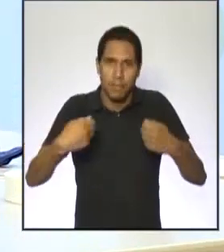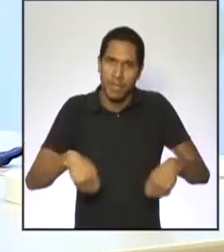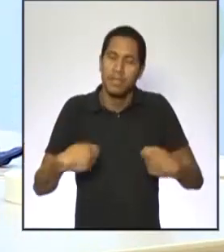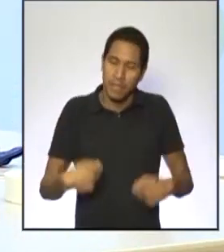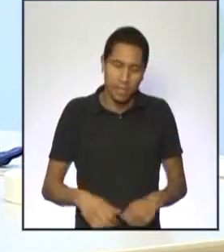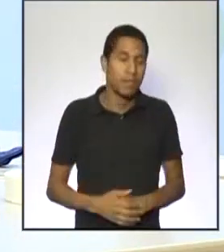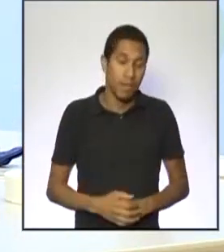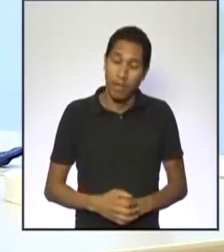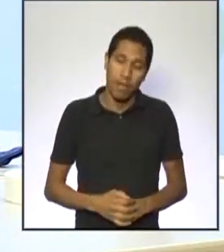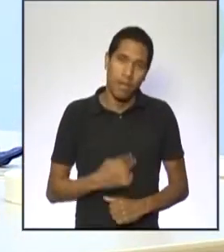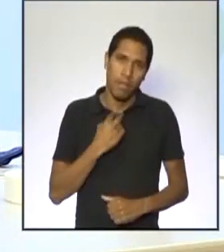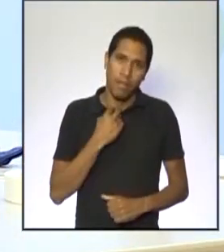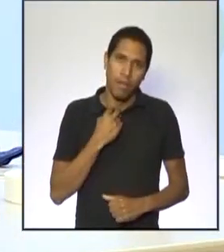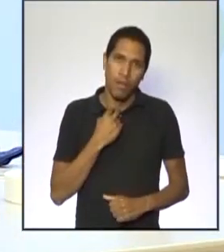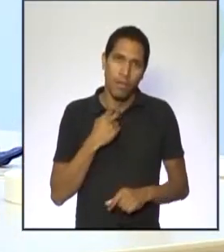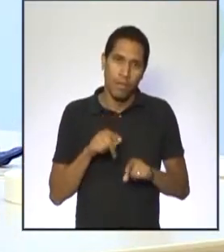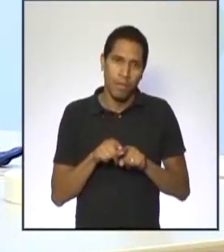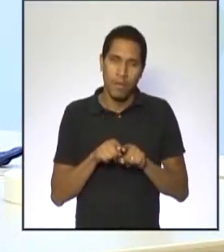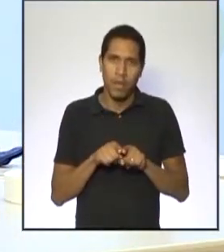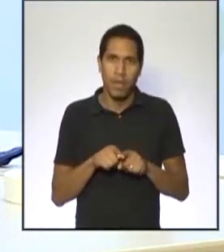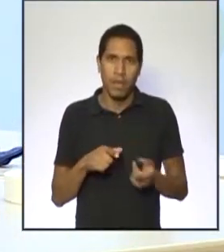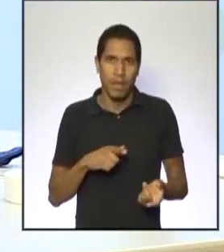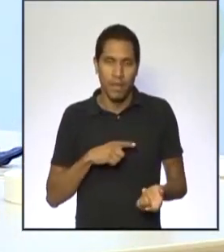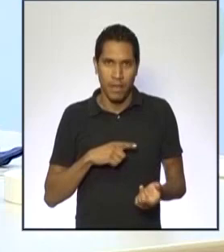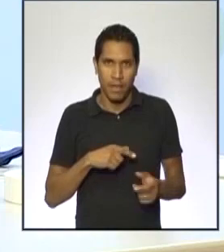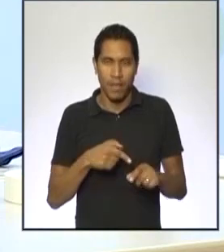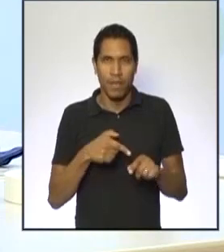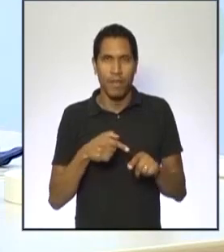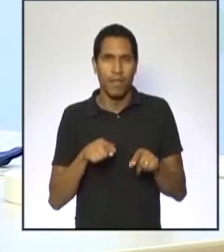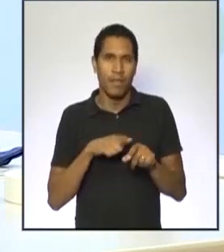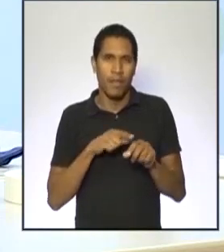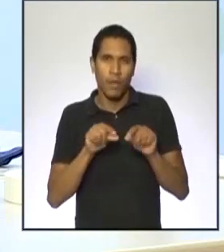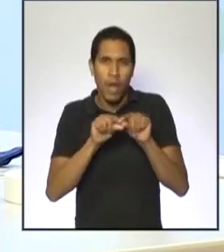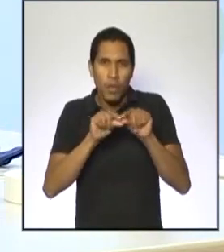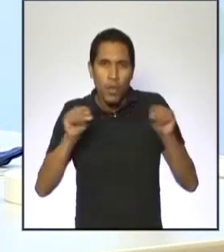Não podemos correr o risco de fazer um furo no nosso canudo.